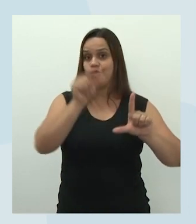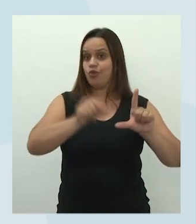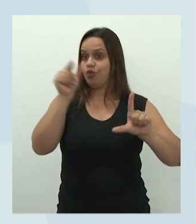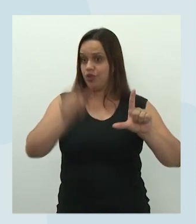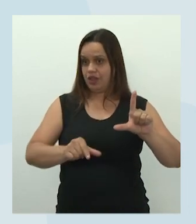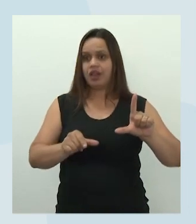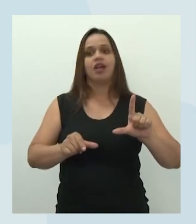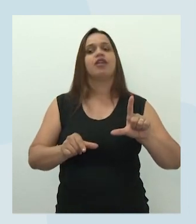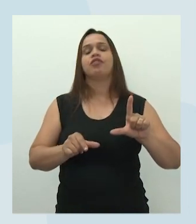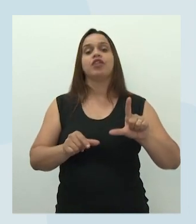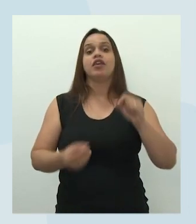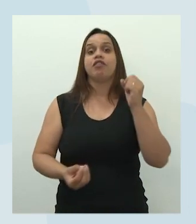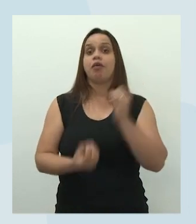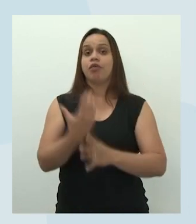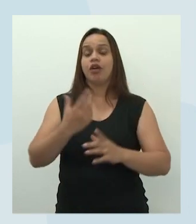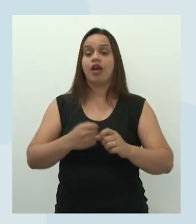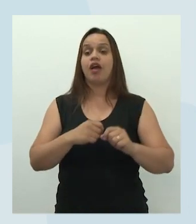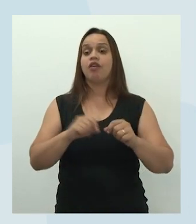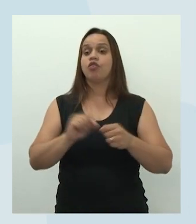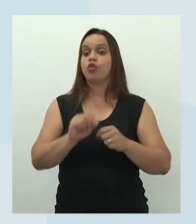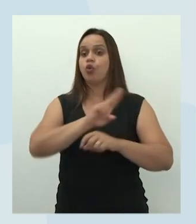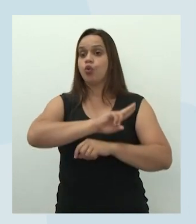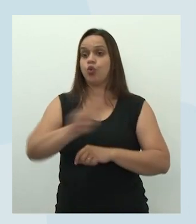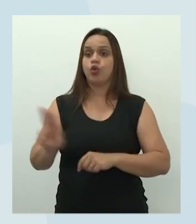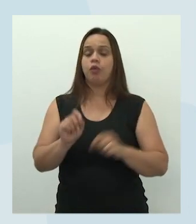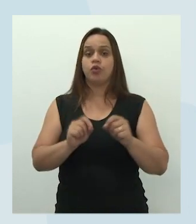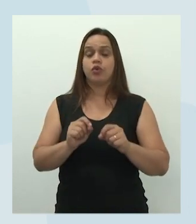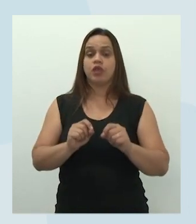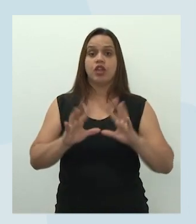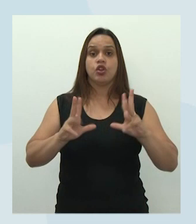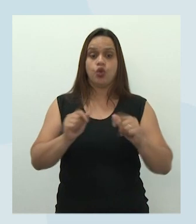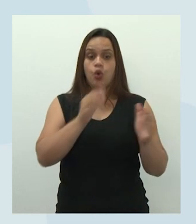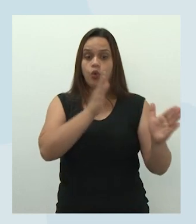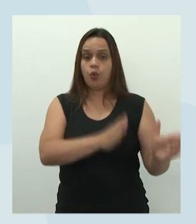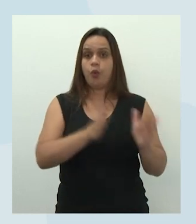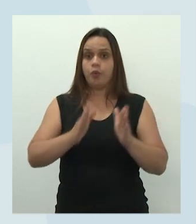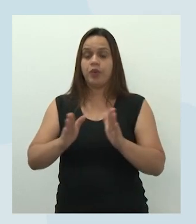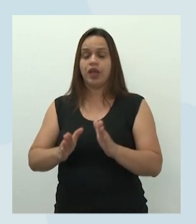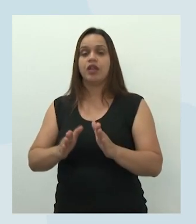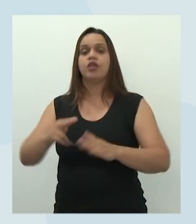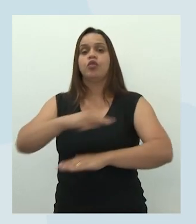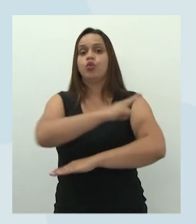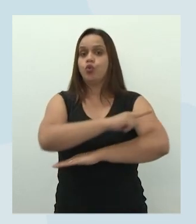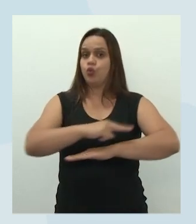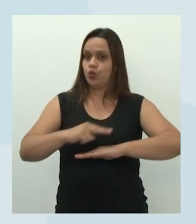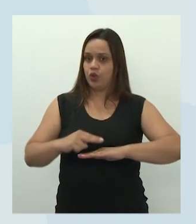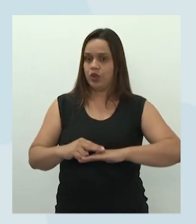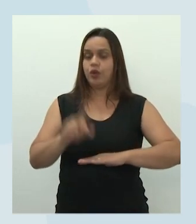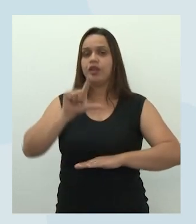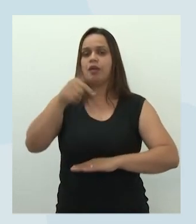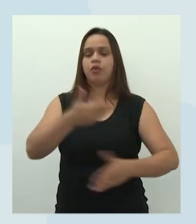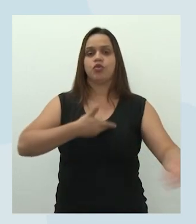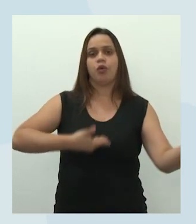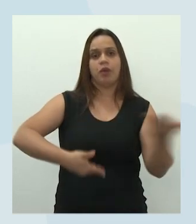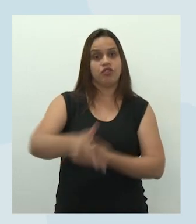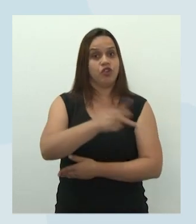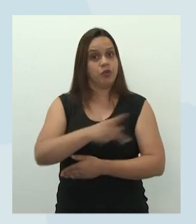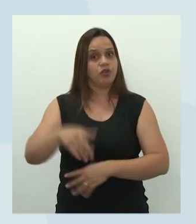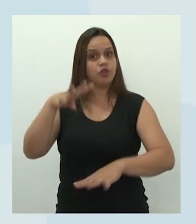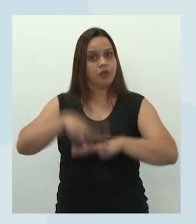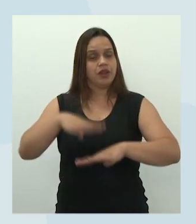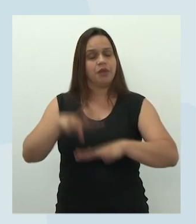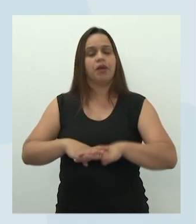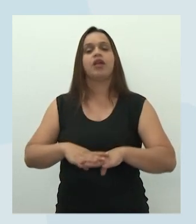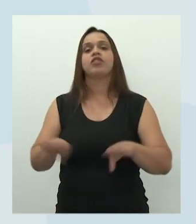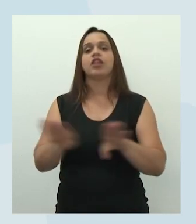do Rio Nilo. Vocês podem fazer no caderno de vocês e depois compartilhar com o professor de História e de Matemática, com os colegas de